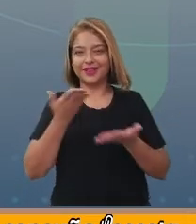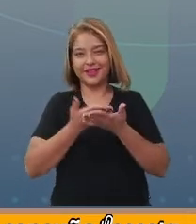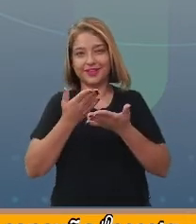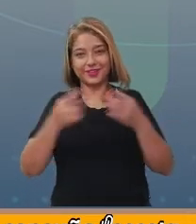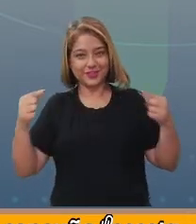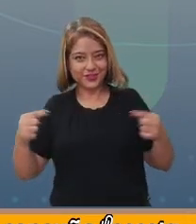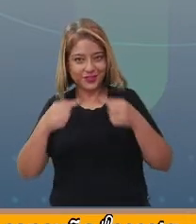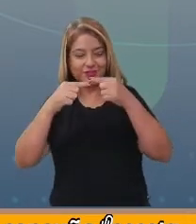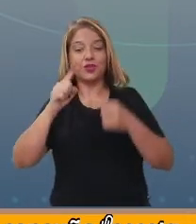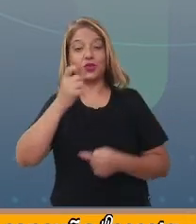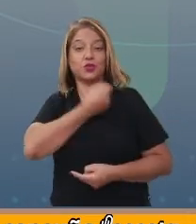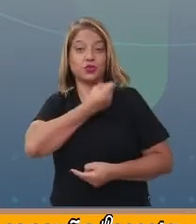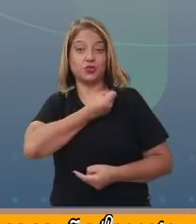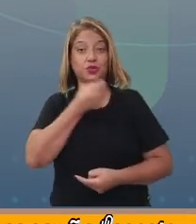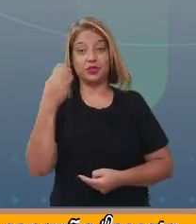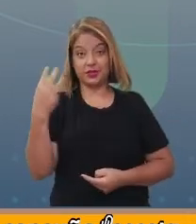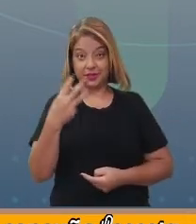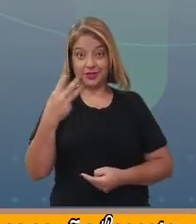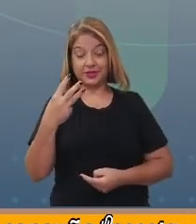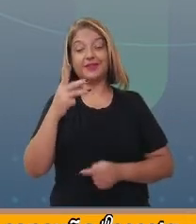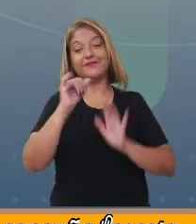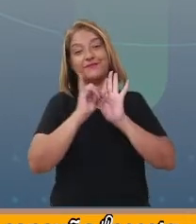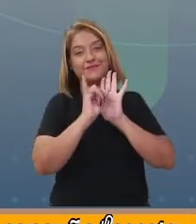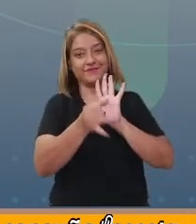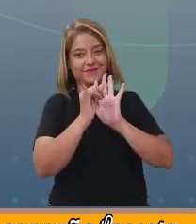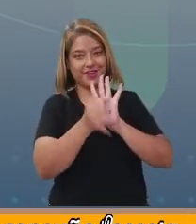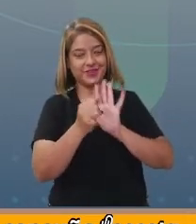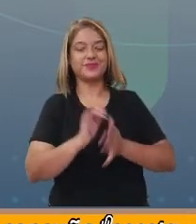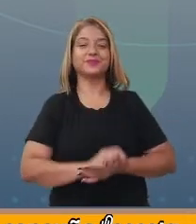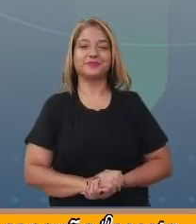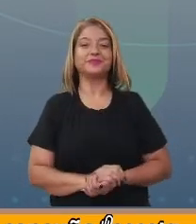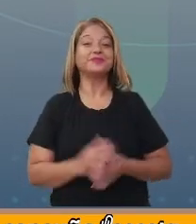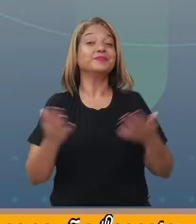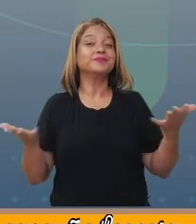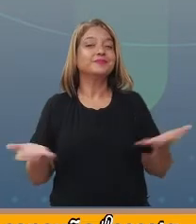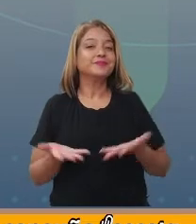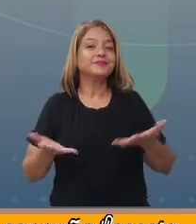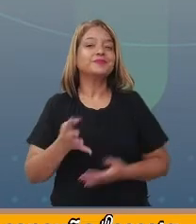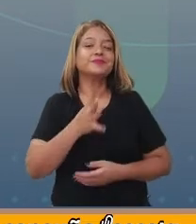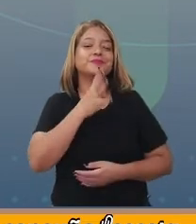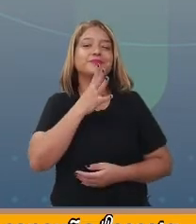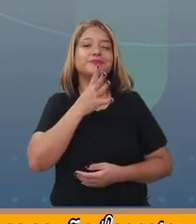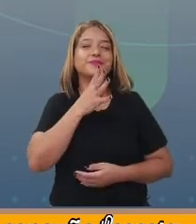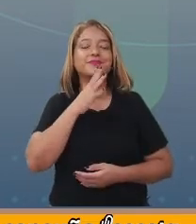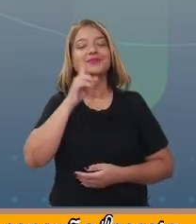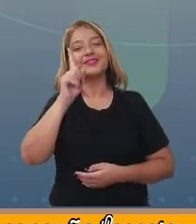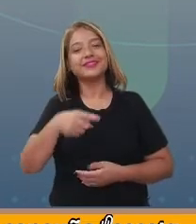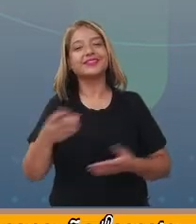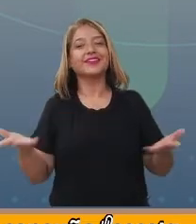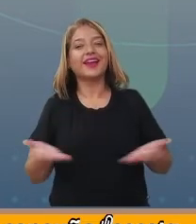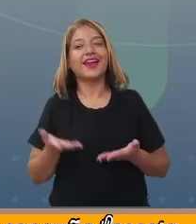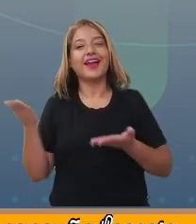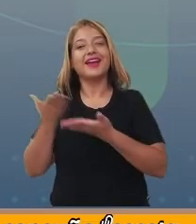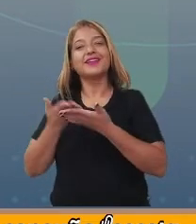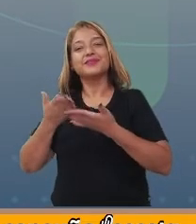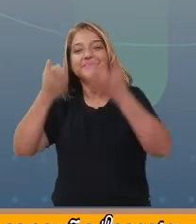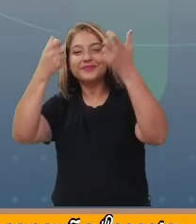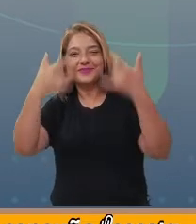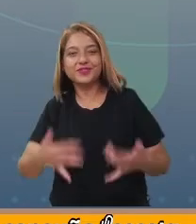Atividade 3. Fábulos! Vamos agora conhecer as habilidades dessa aula.